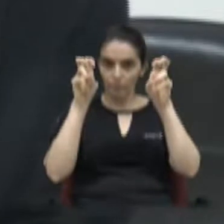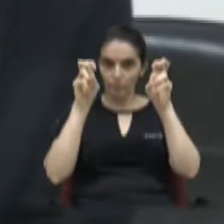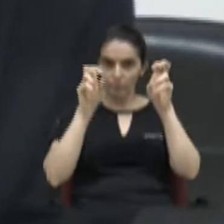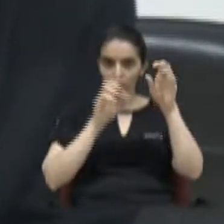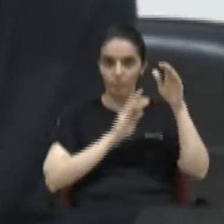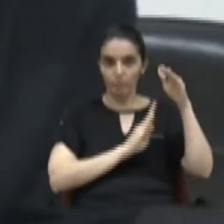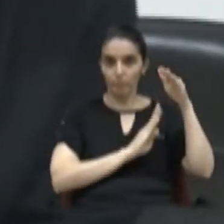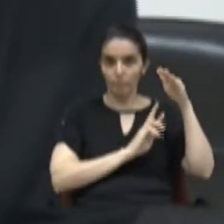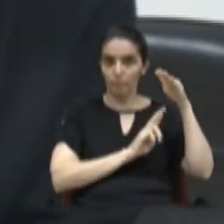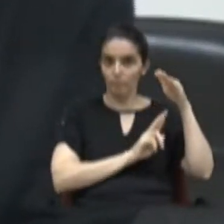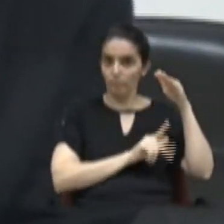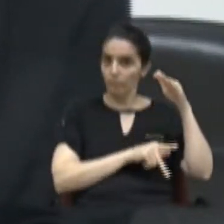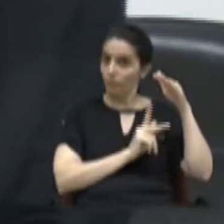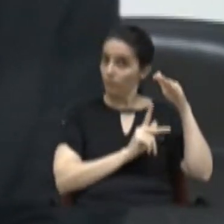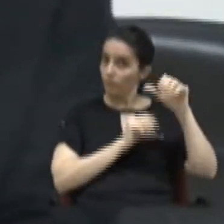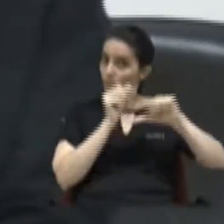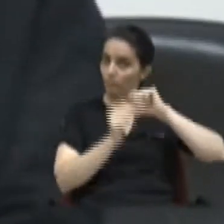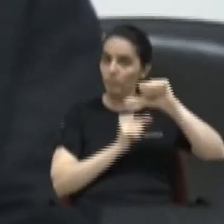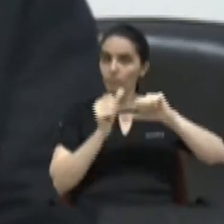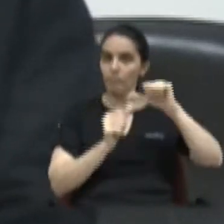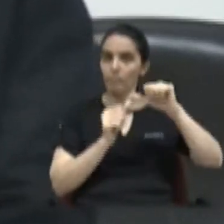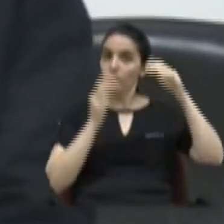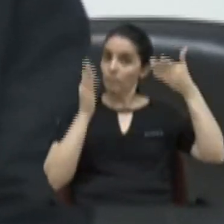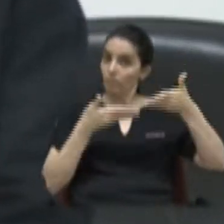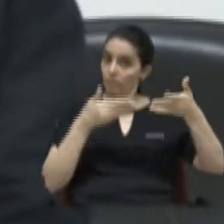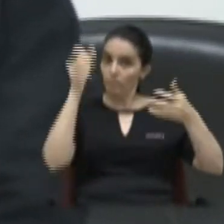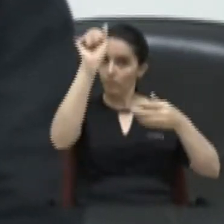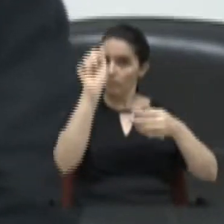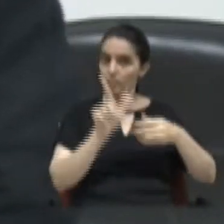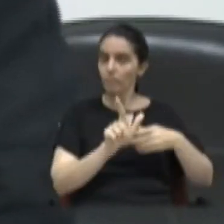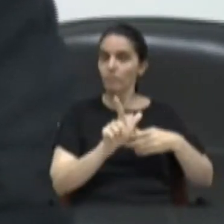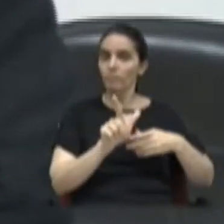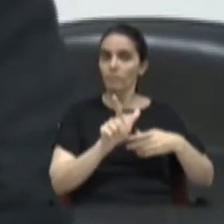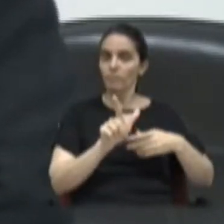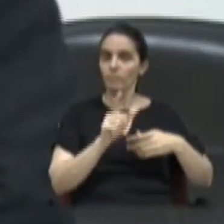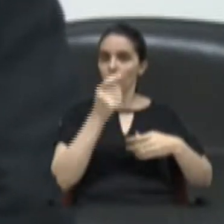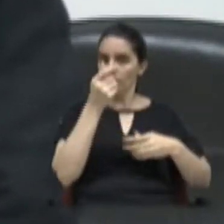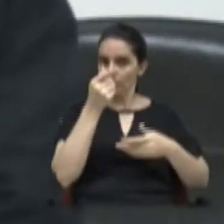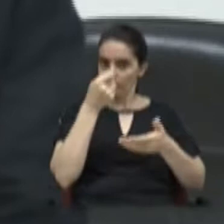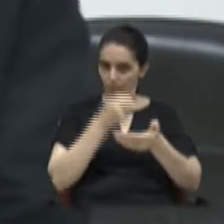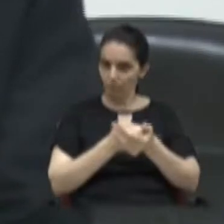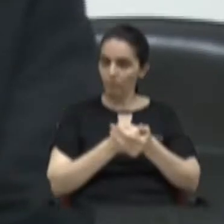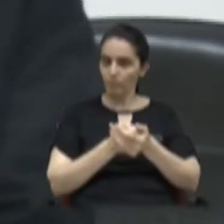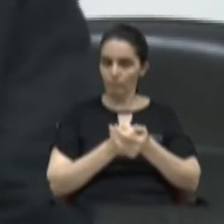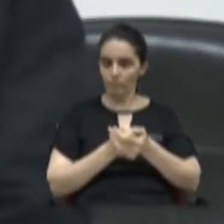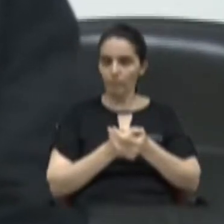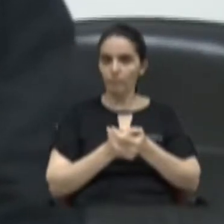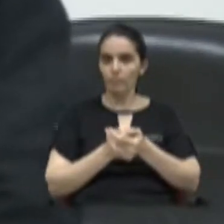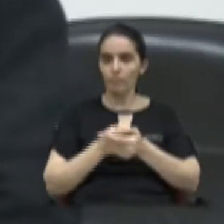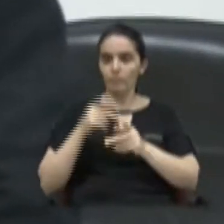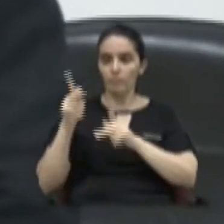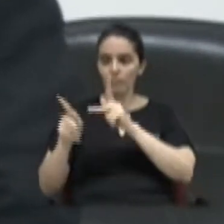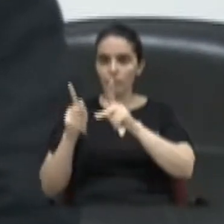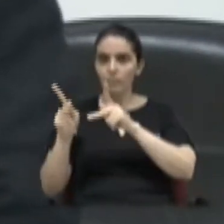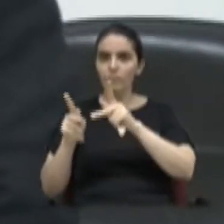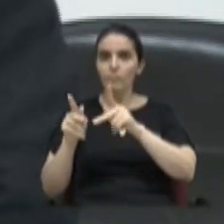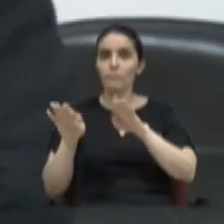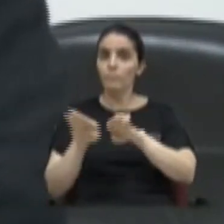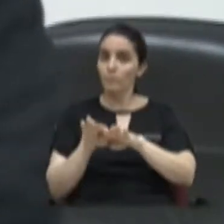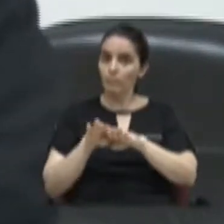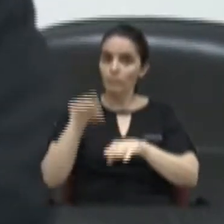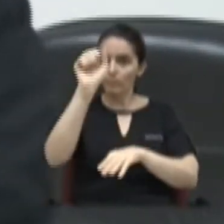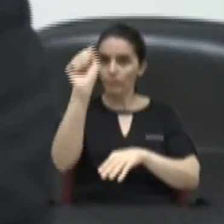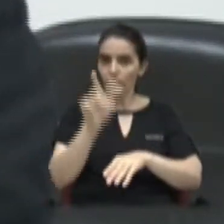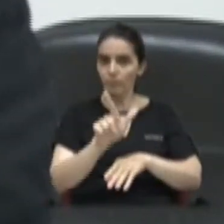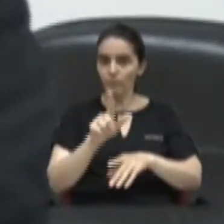mudou, ficou azul, a conta dos munícipes estão chegando azul, mas